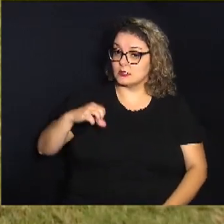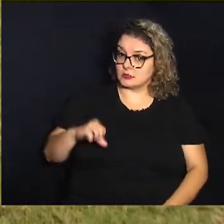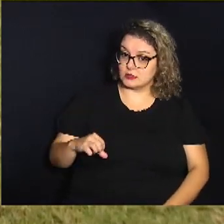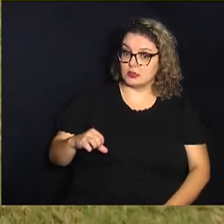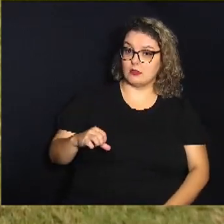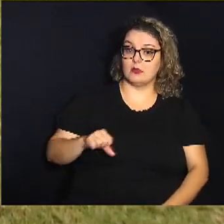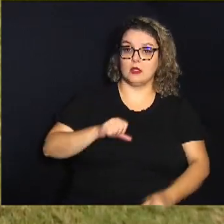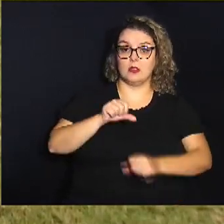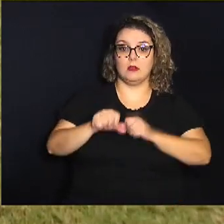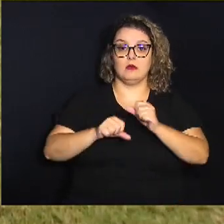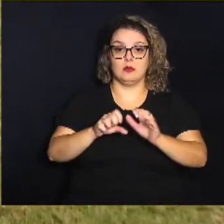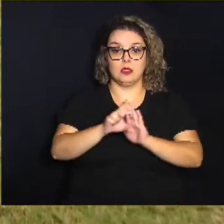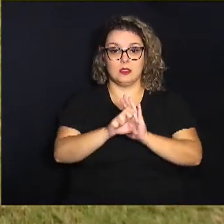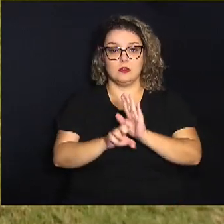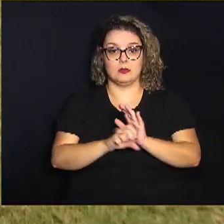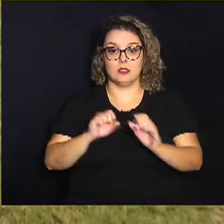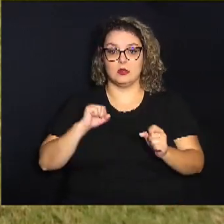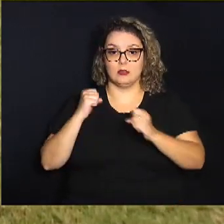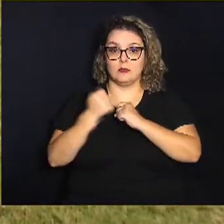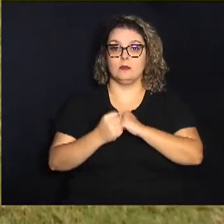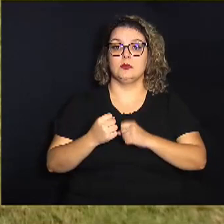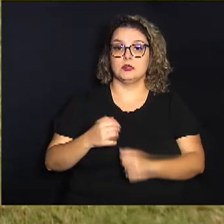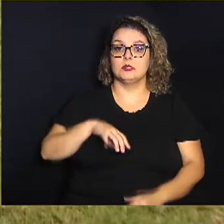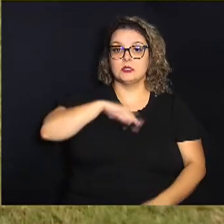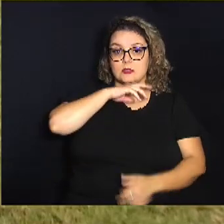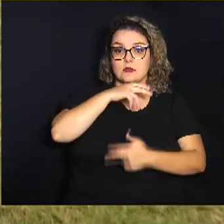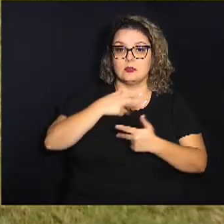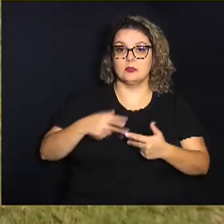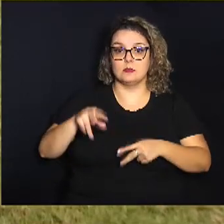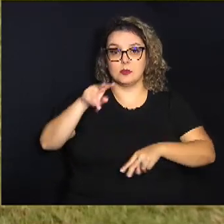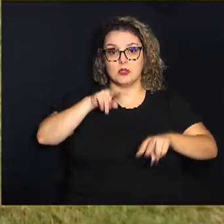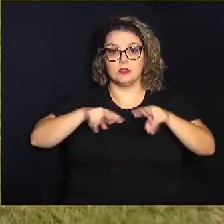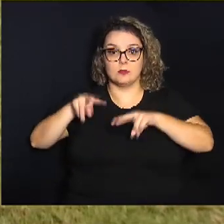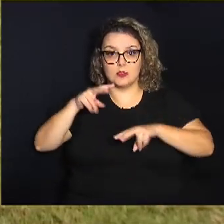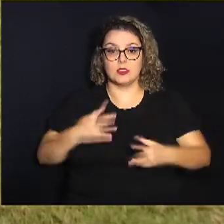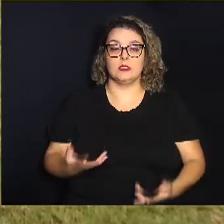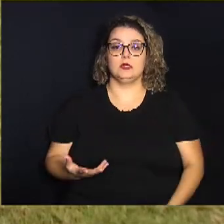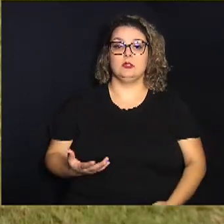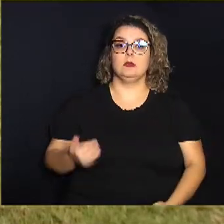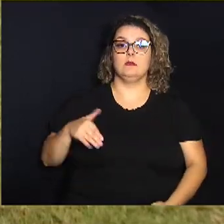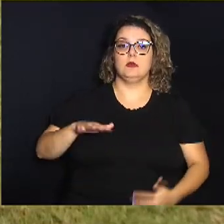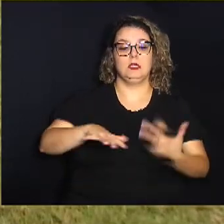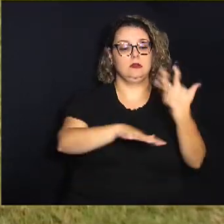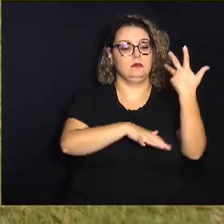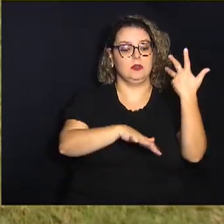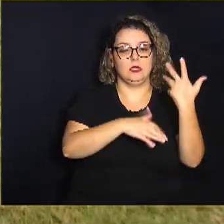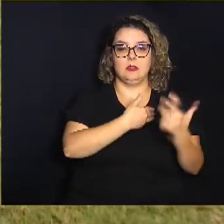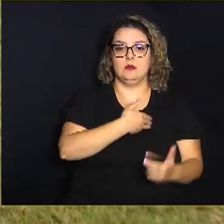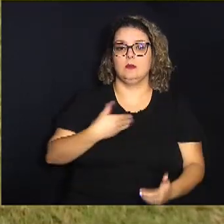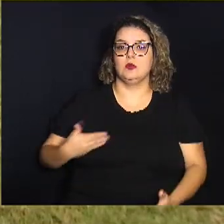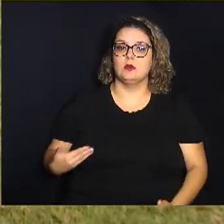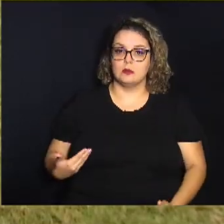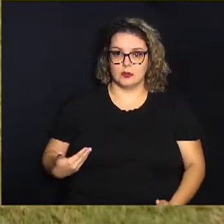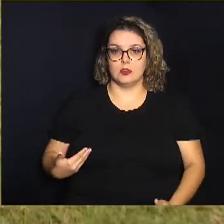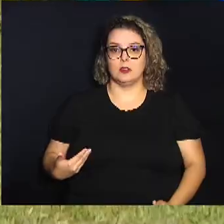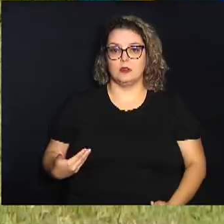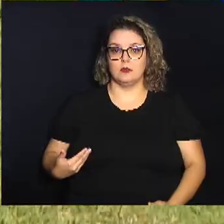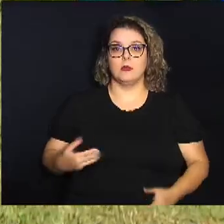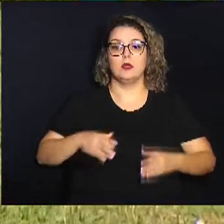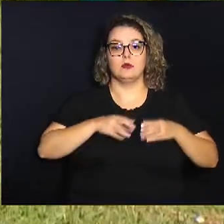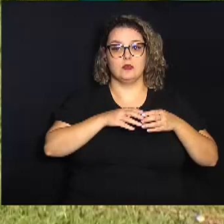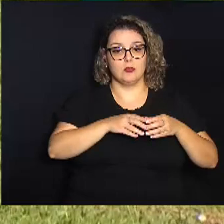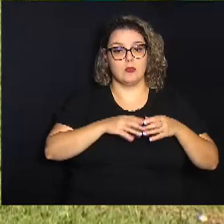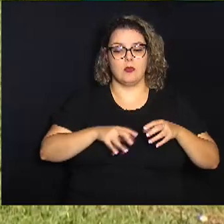que altera o Estatuto de Proteção Animal e visa a implementação de mais praças públicas para o convívio dos pets.